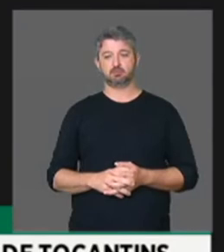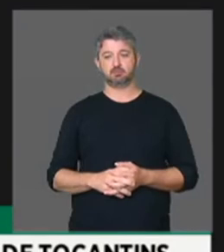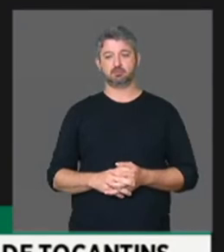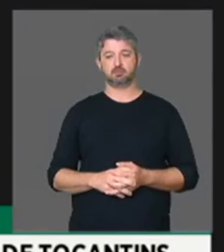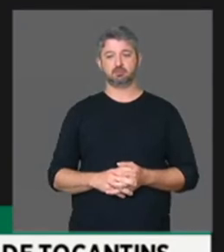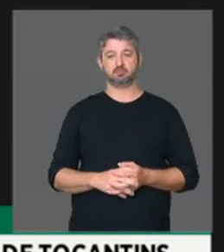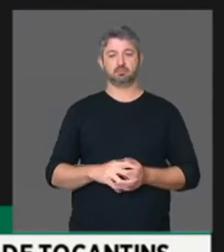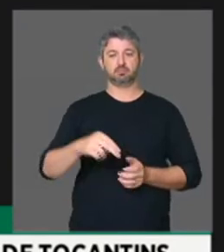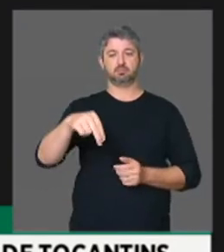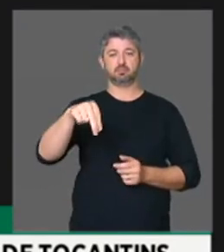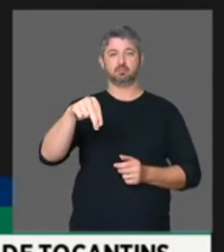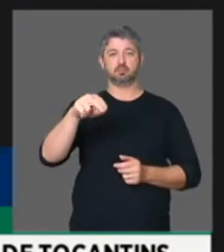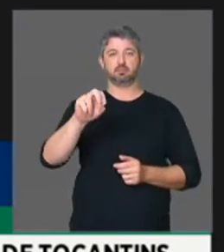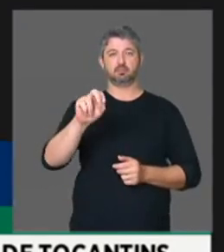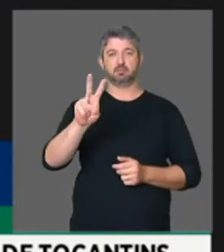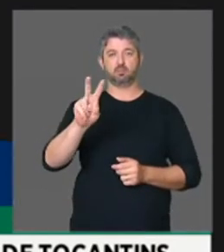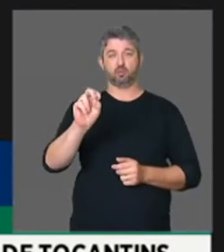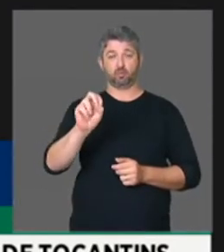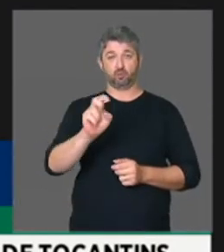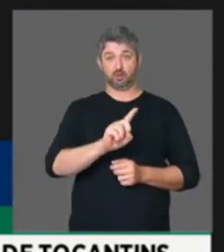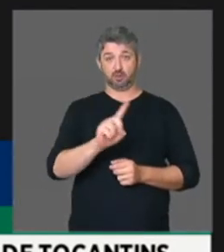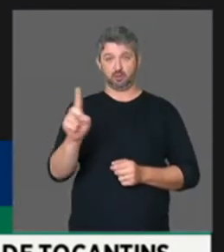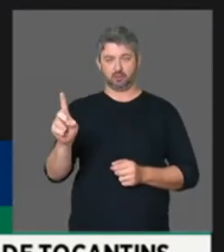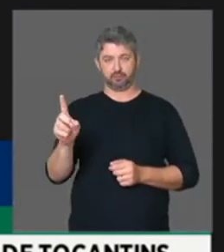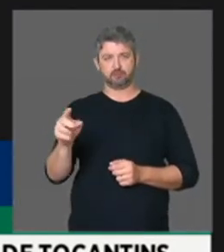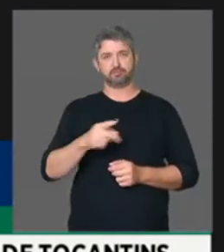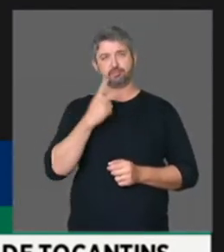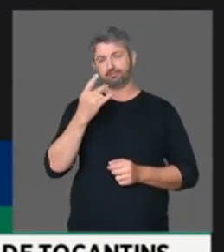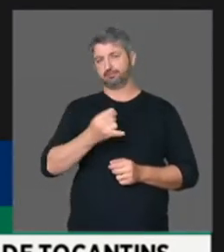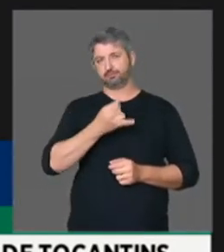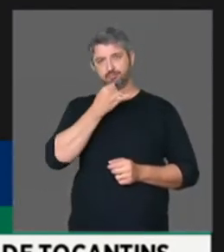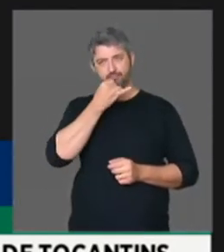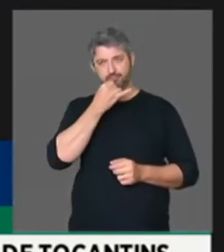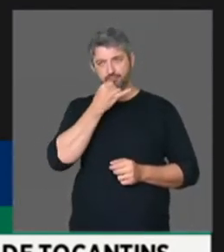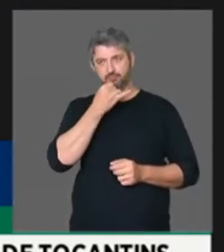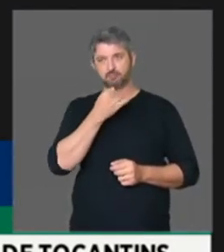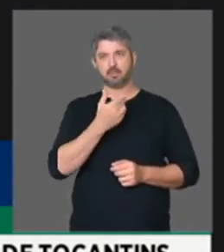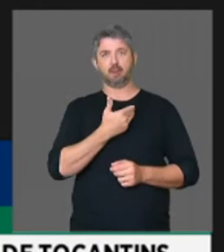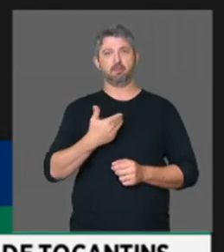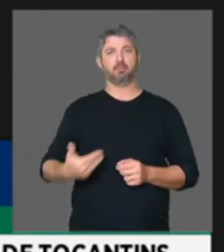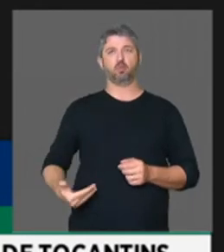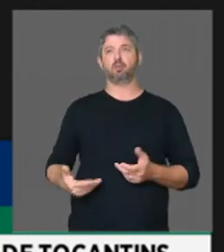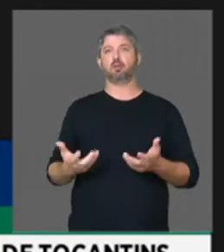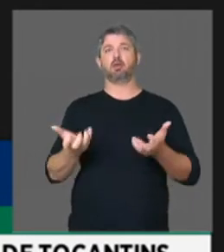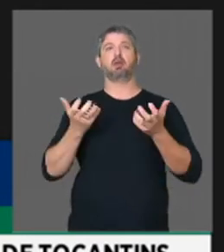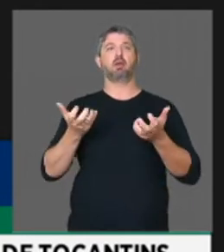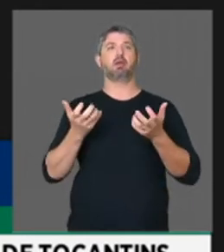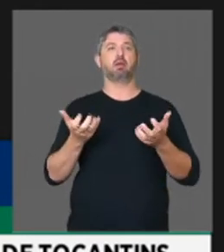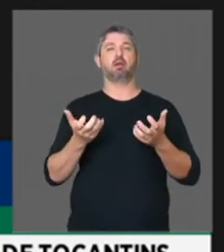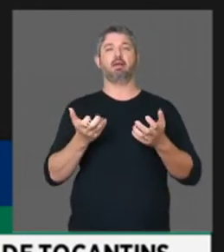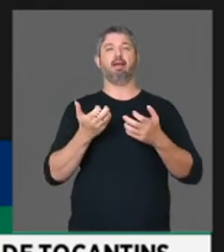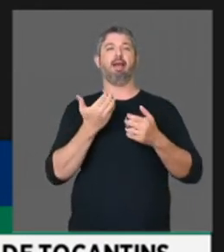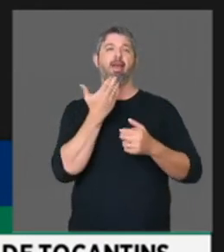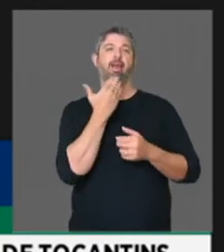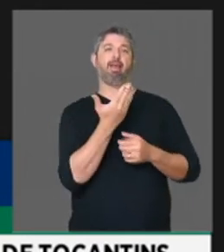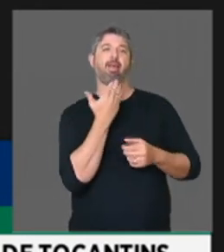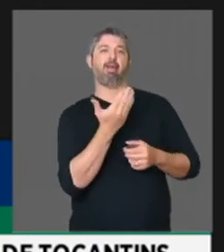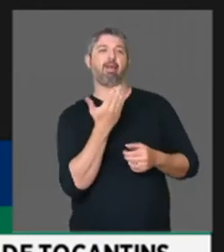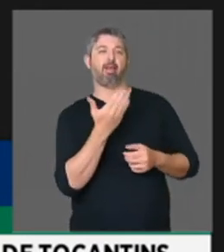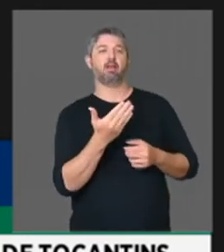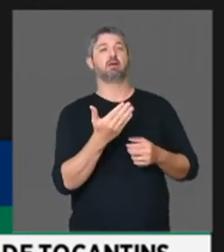o novo orienta não, dizendo que é lamentável que a máquina pública se destine a beneficiar, por mais